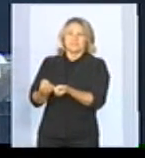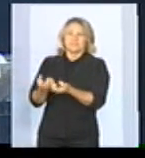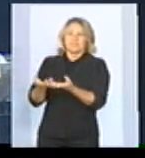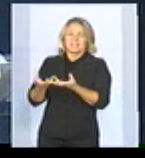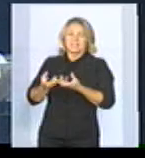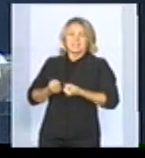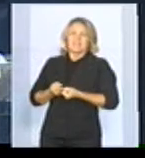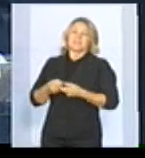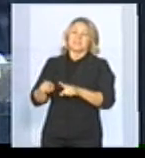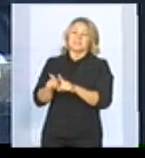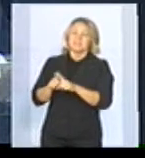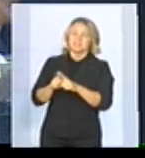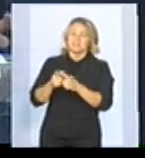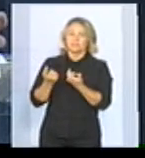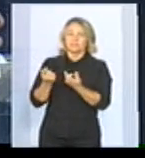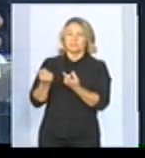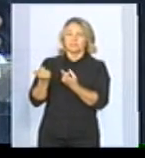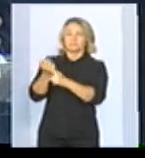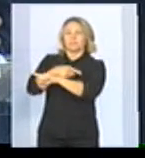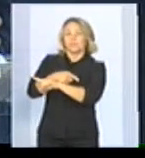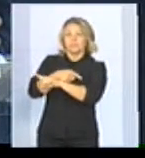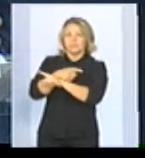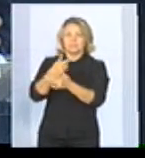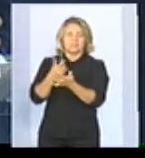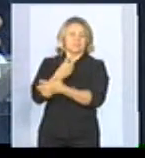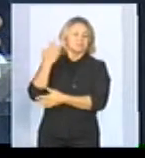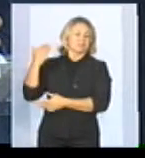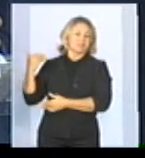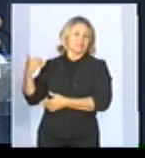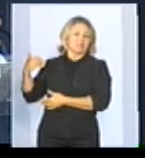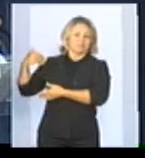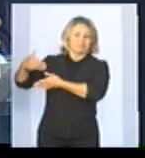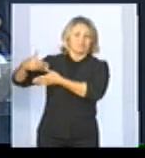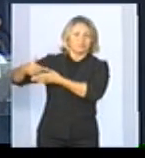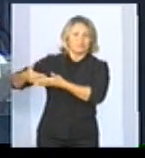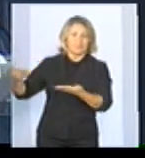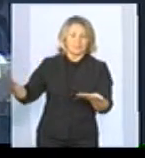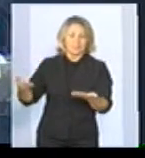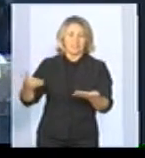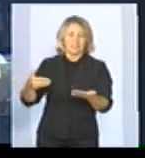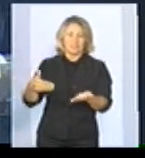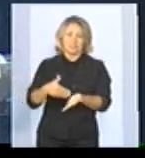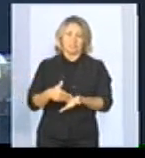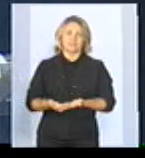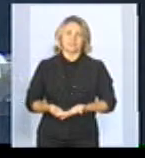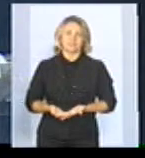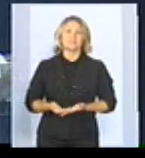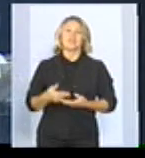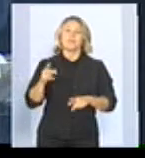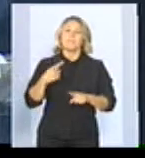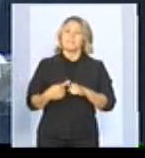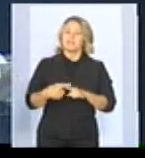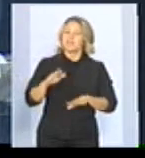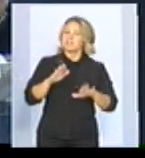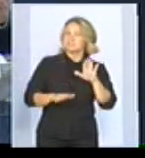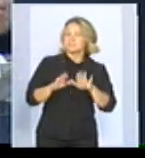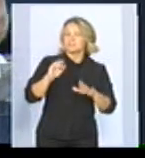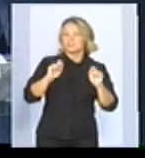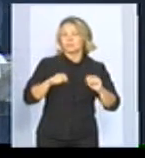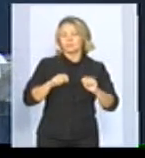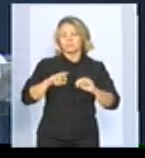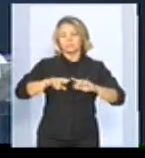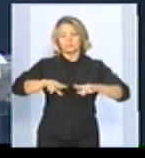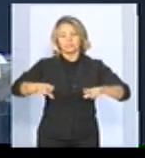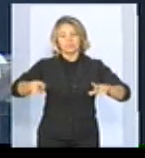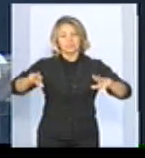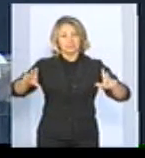oposto dos objetivos que tínhamos no início embora esses objetivos iniciais sejam todos meritórios